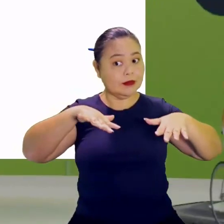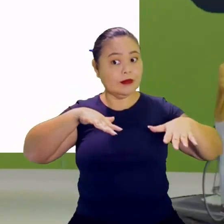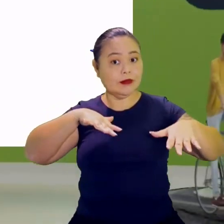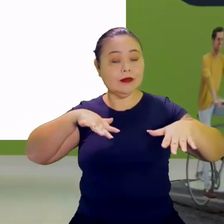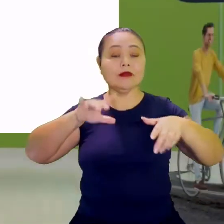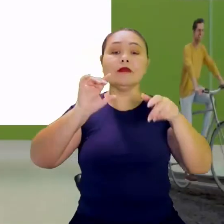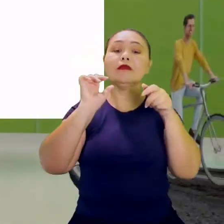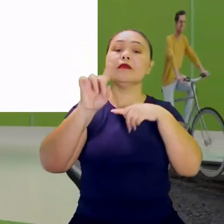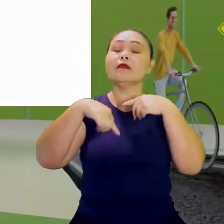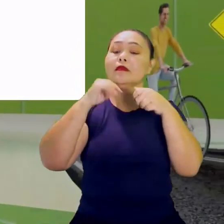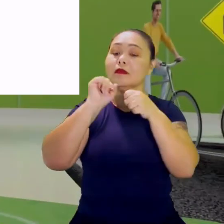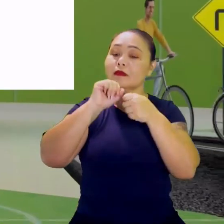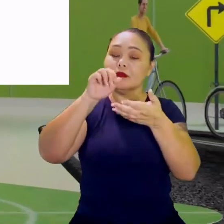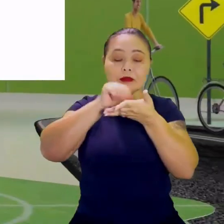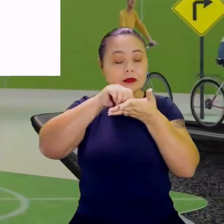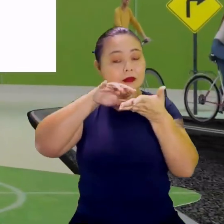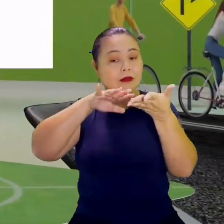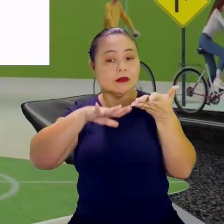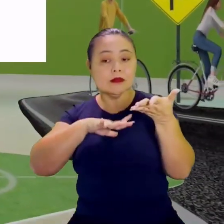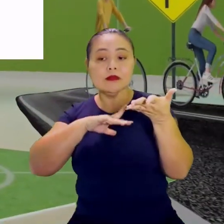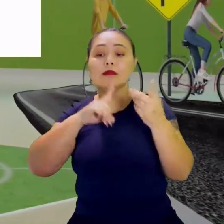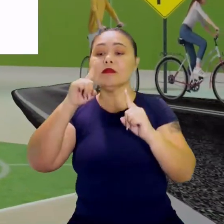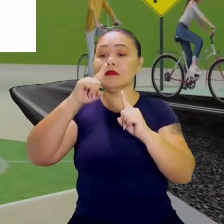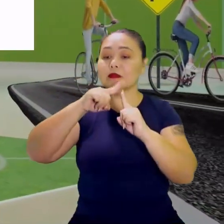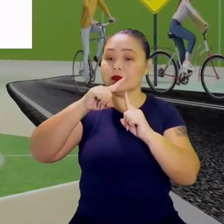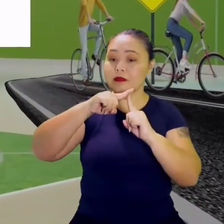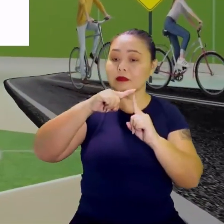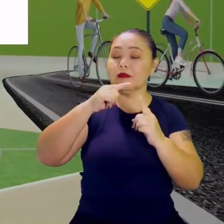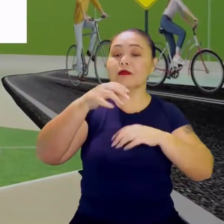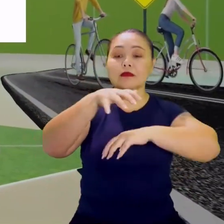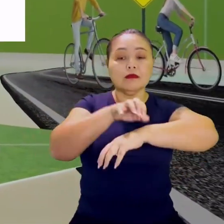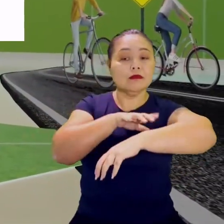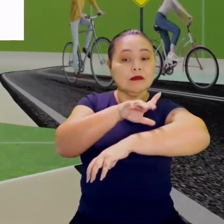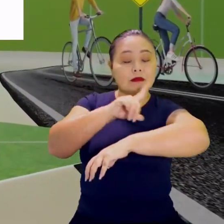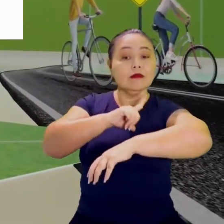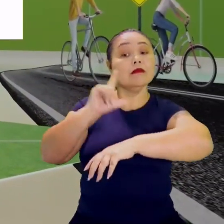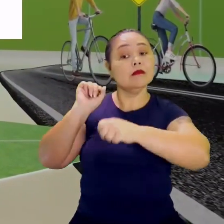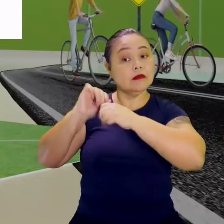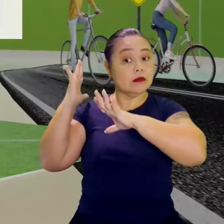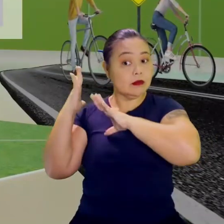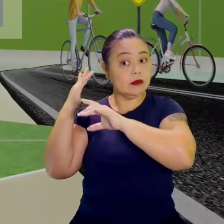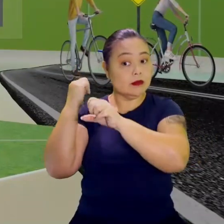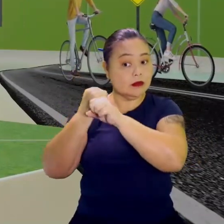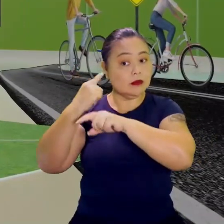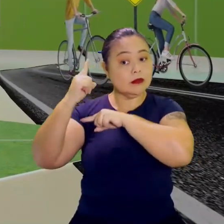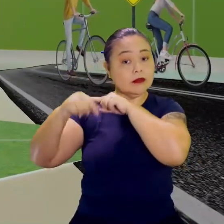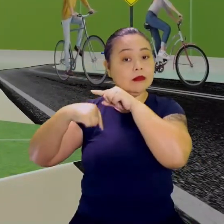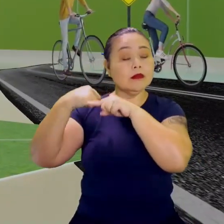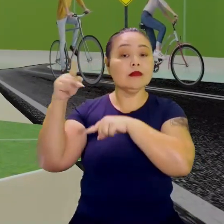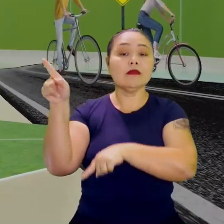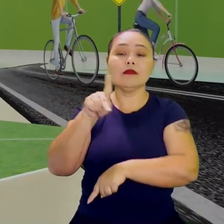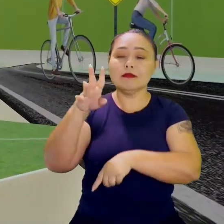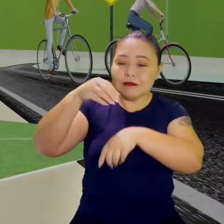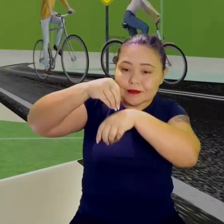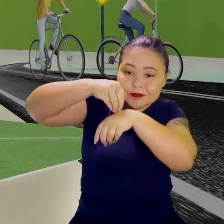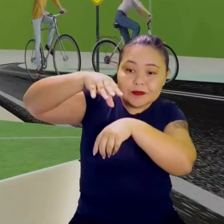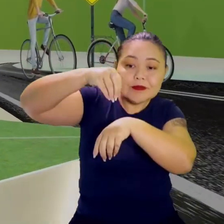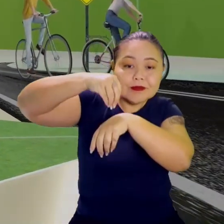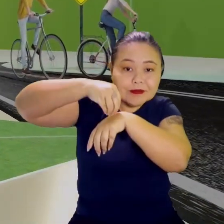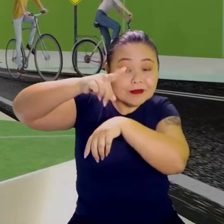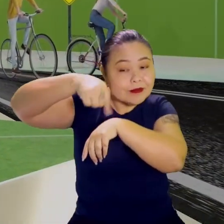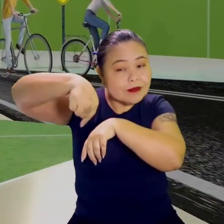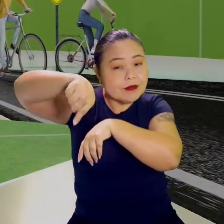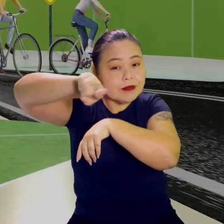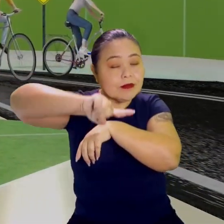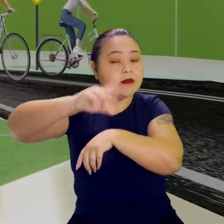nossa atividade, falando sobre os tipos de fibra. A gente vai fazer a revisão e a prof ainda vai dar uma dica para você, porque eu acho que